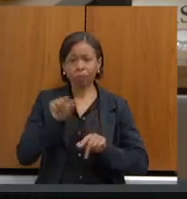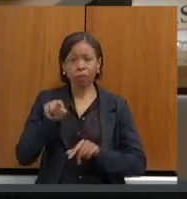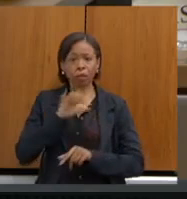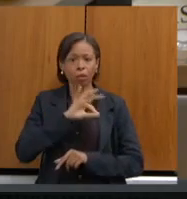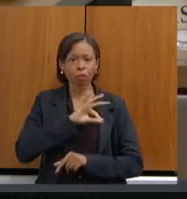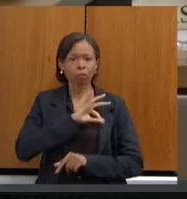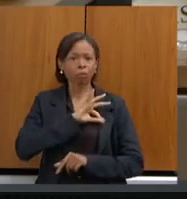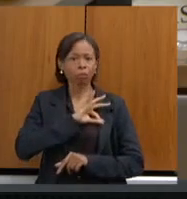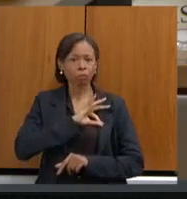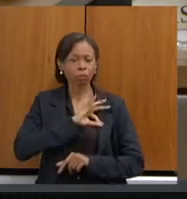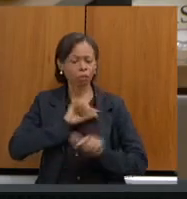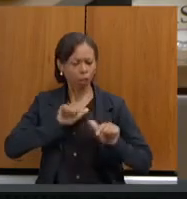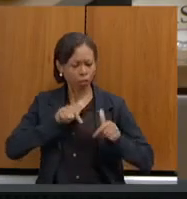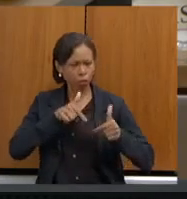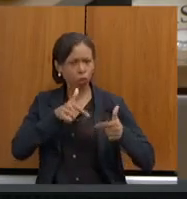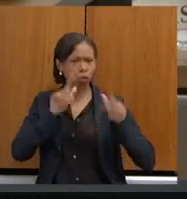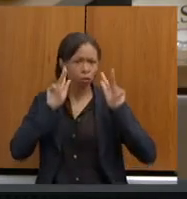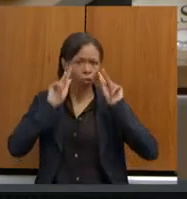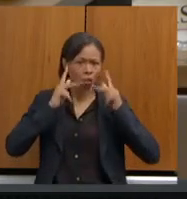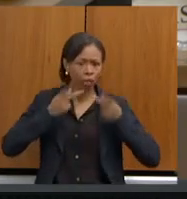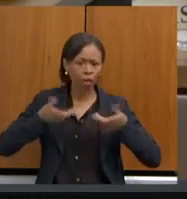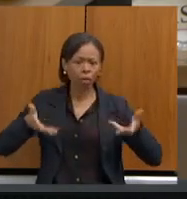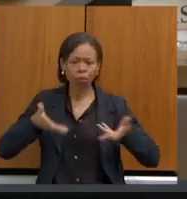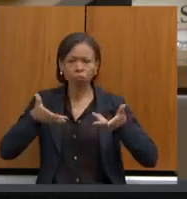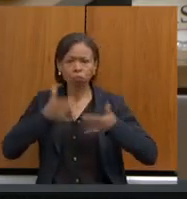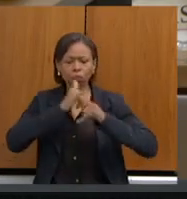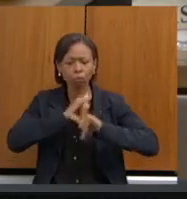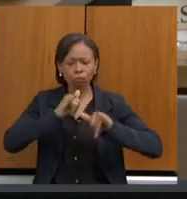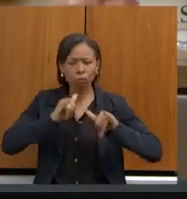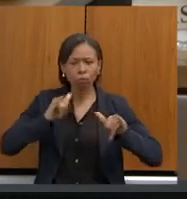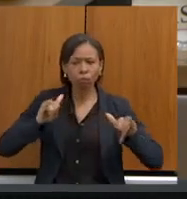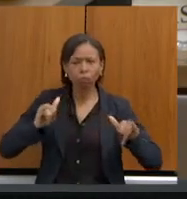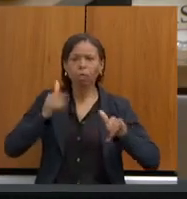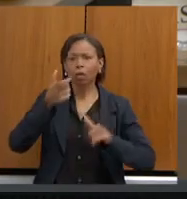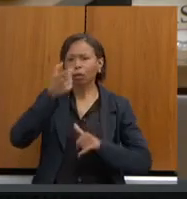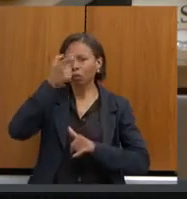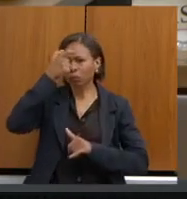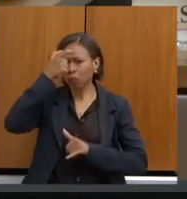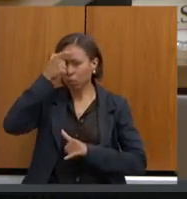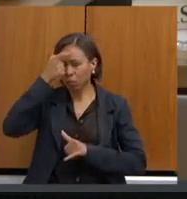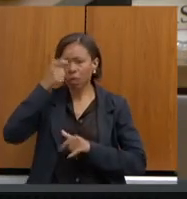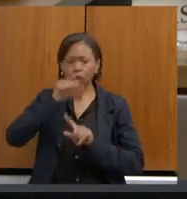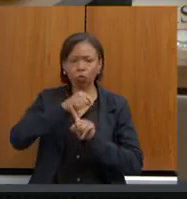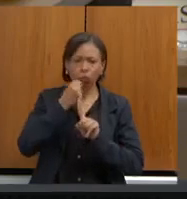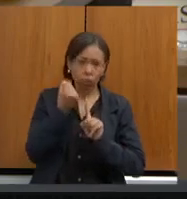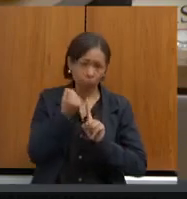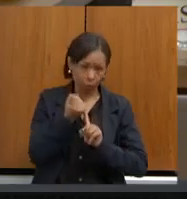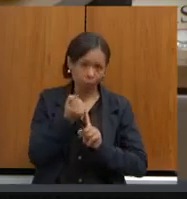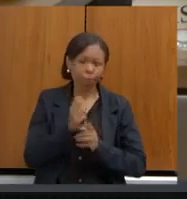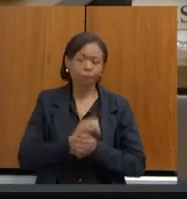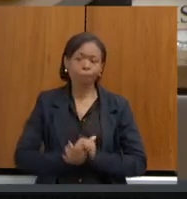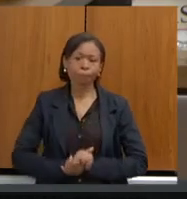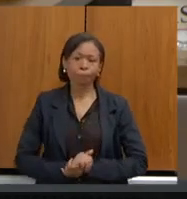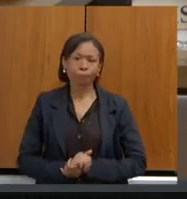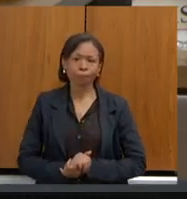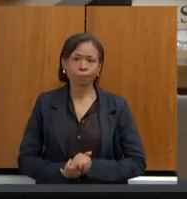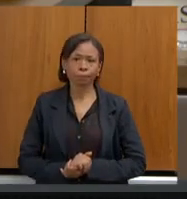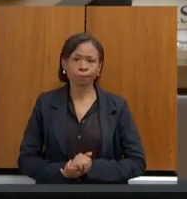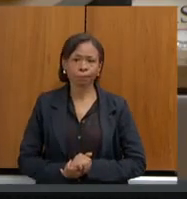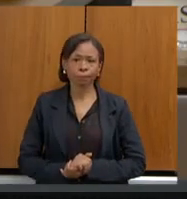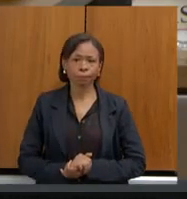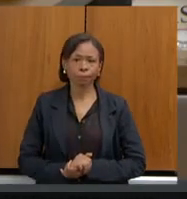humanitárias ações de conscientização ação também social e pode passar por favor